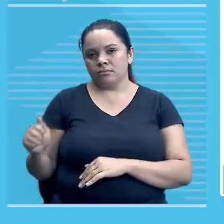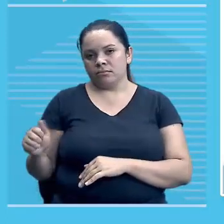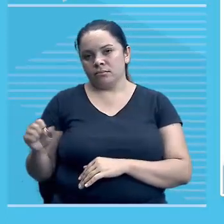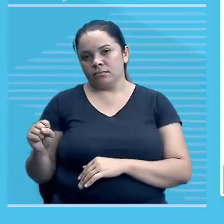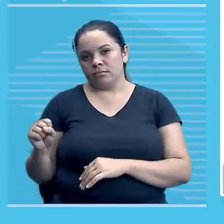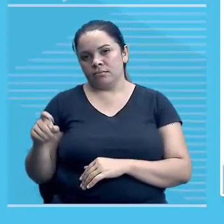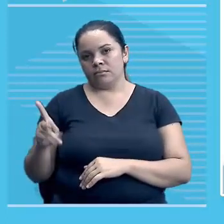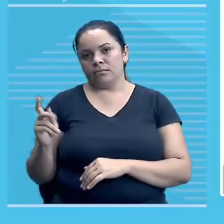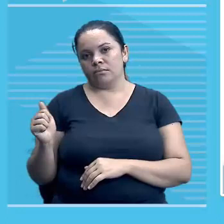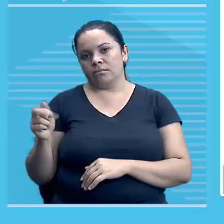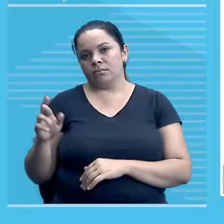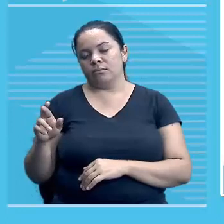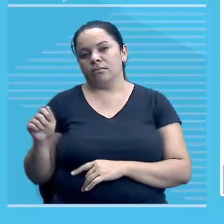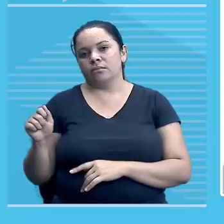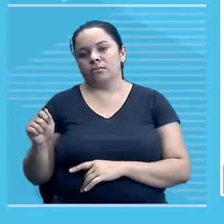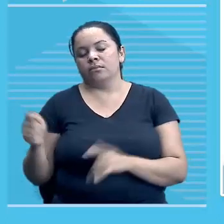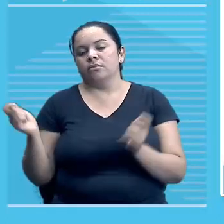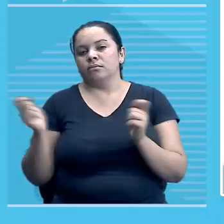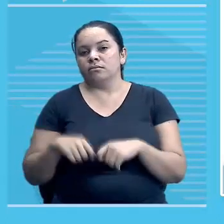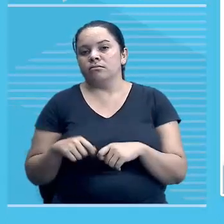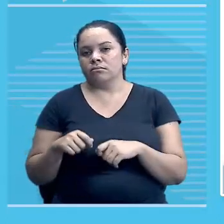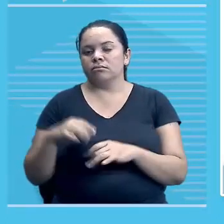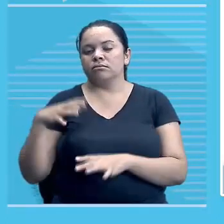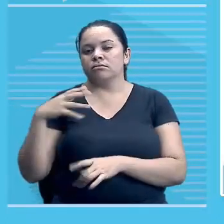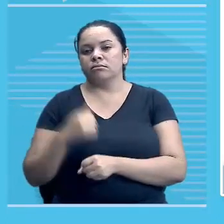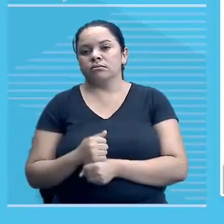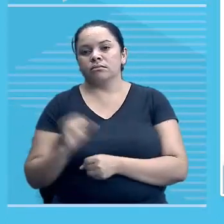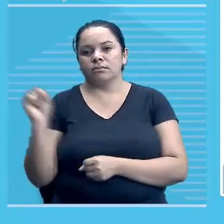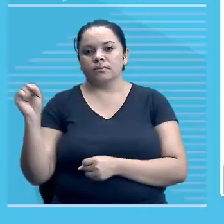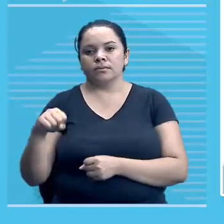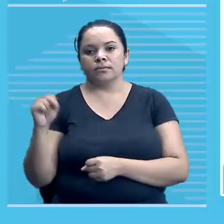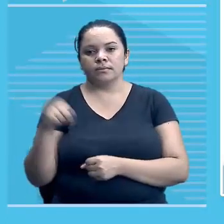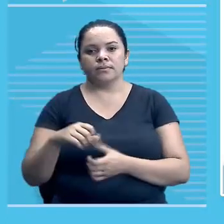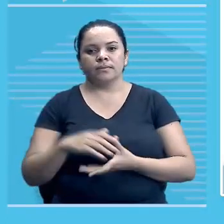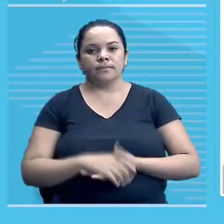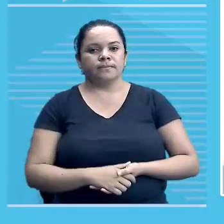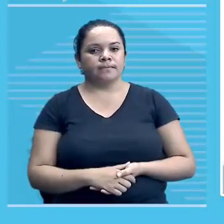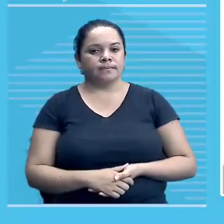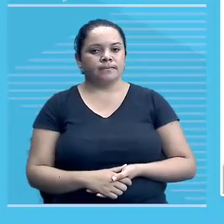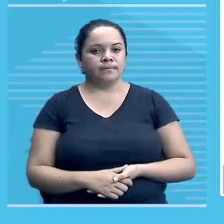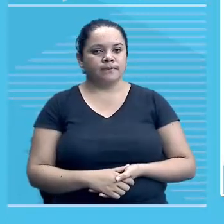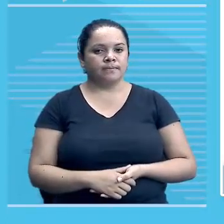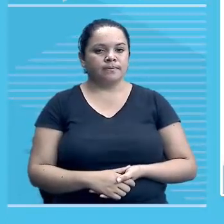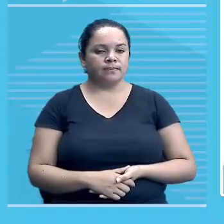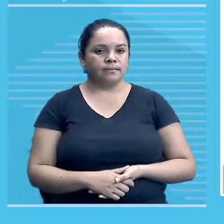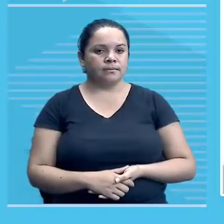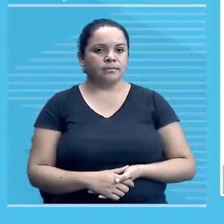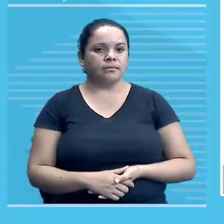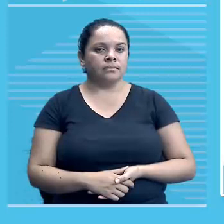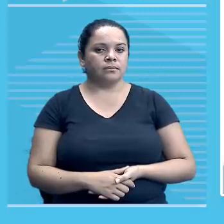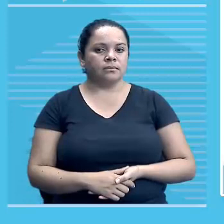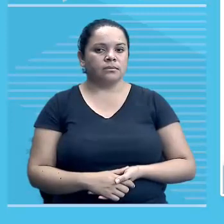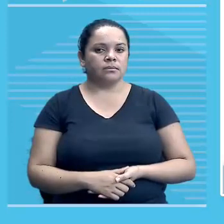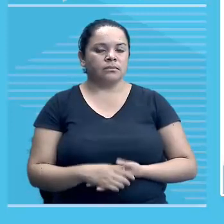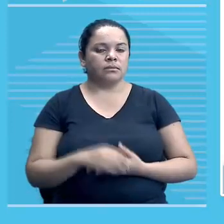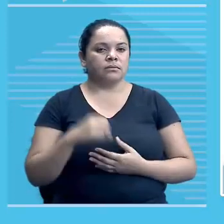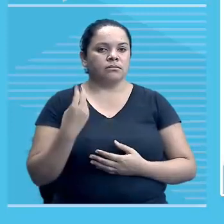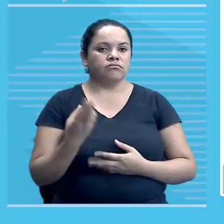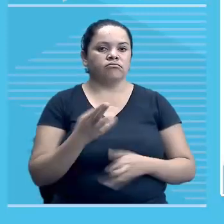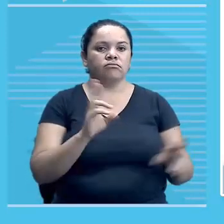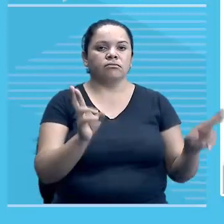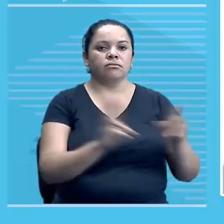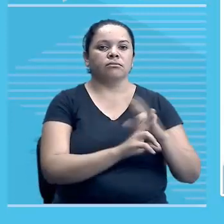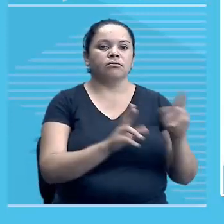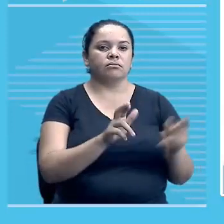Porque a gente está habituado a usar a fórmula de Bhaskara, ou, como o Gabriel comentou aí de novo, usando as relações de Girard, que a gente já até comentou com